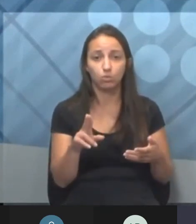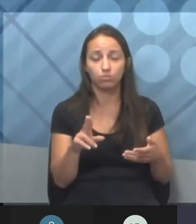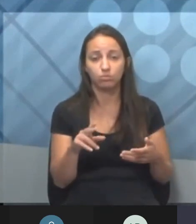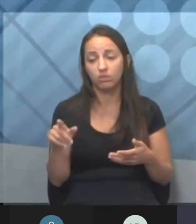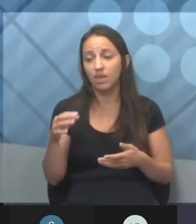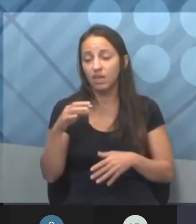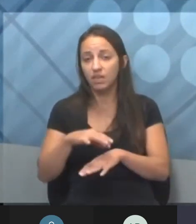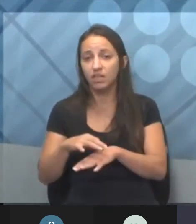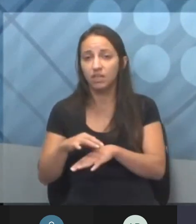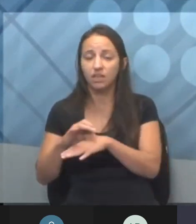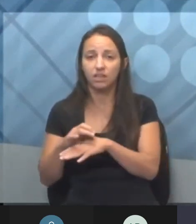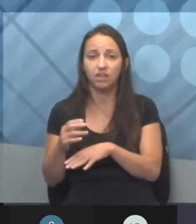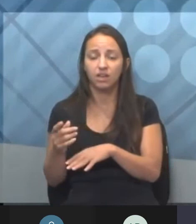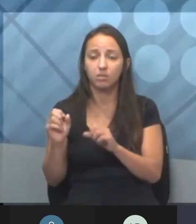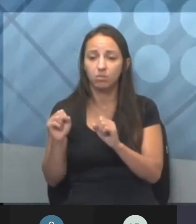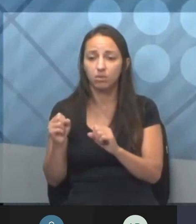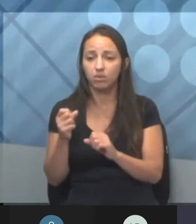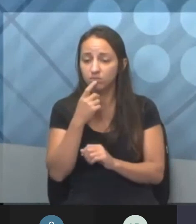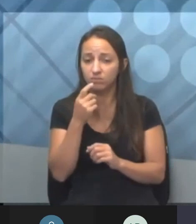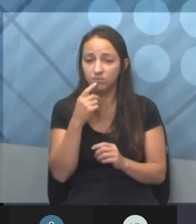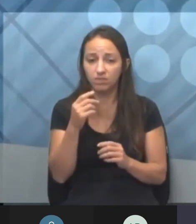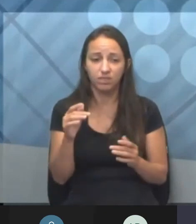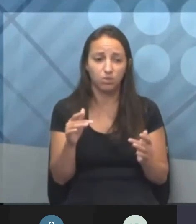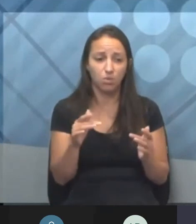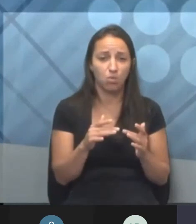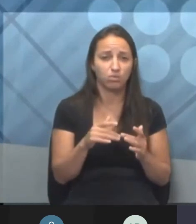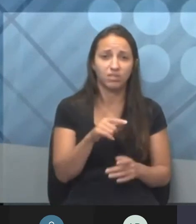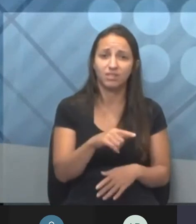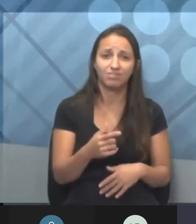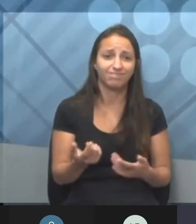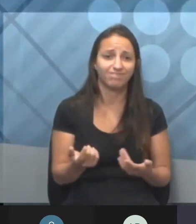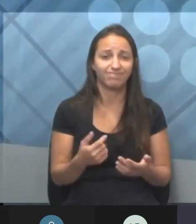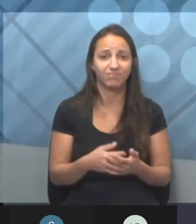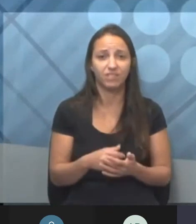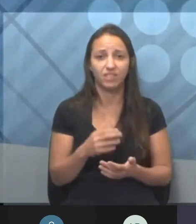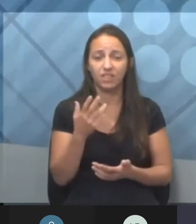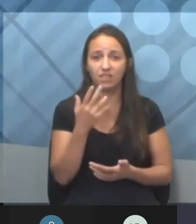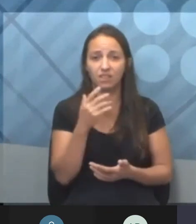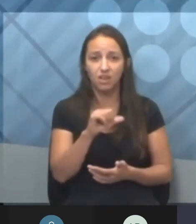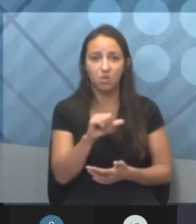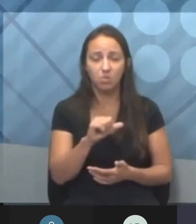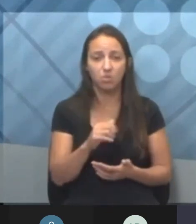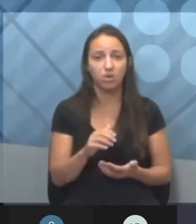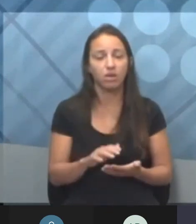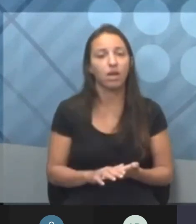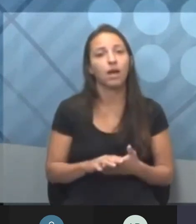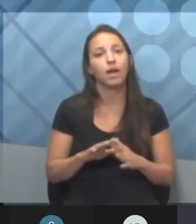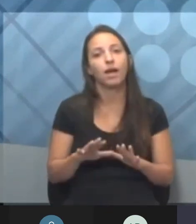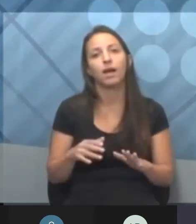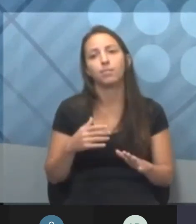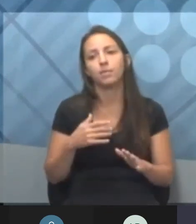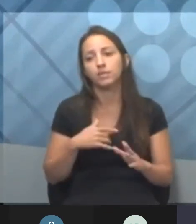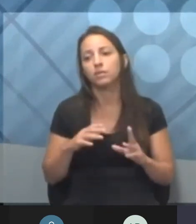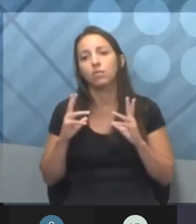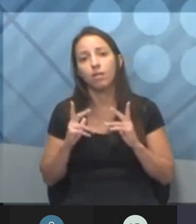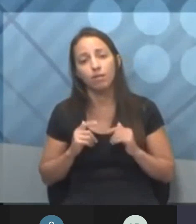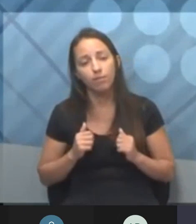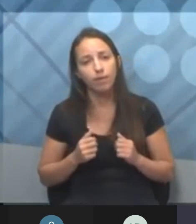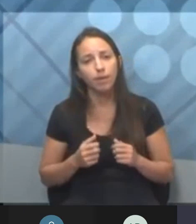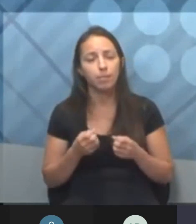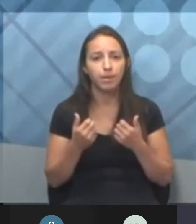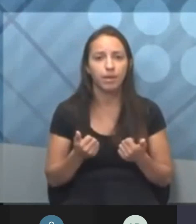causar a contaminação entre alimentos. E também, mas eu lavei muito bem, só que acontece que tem